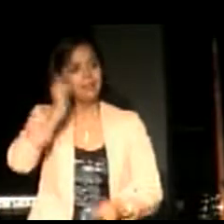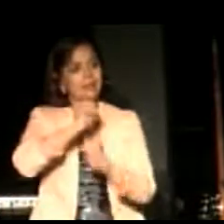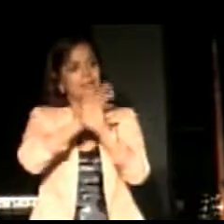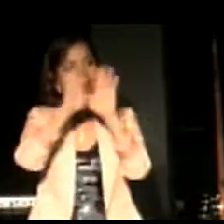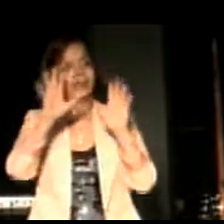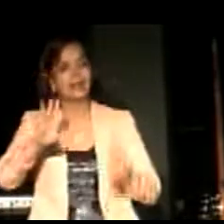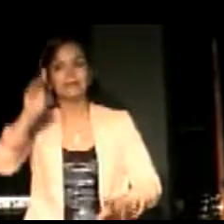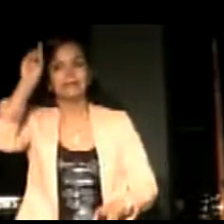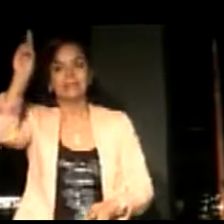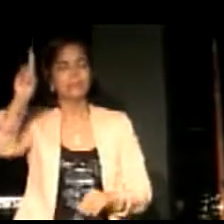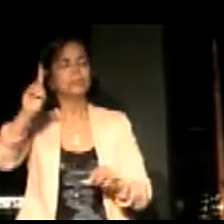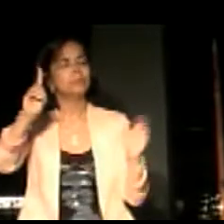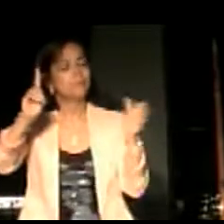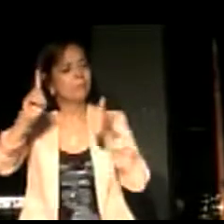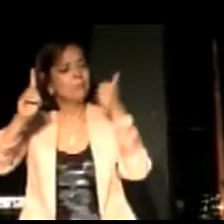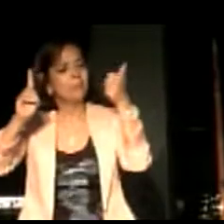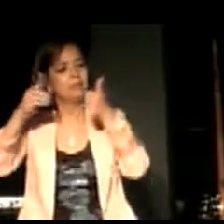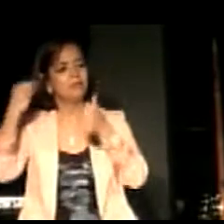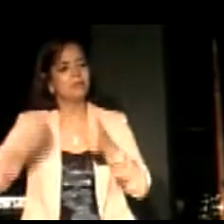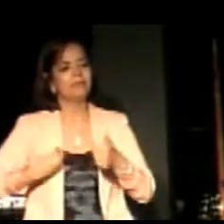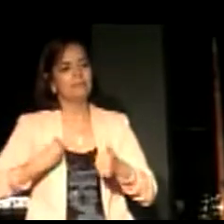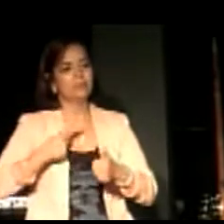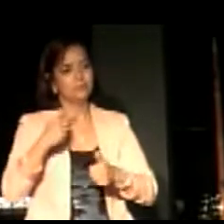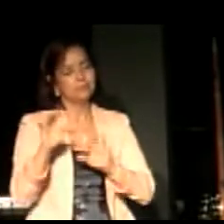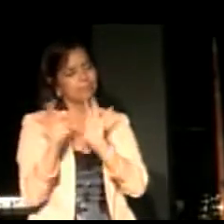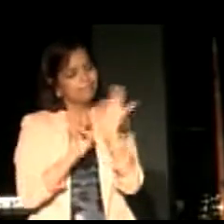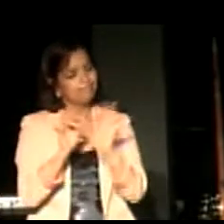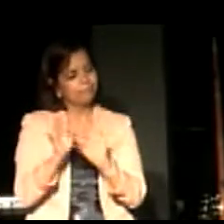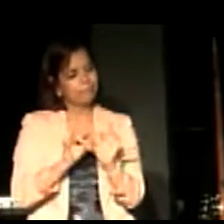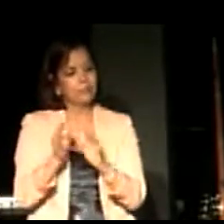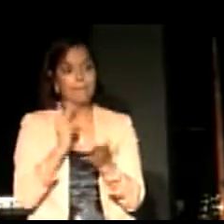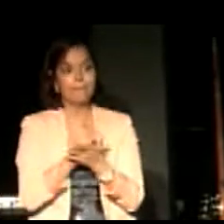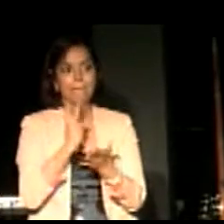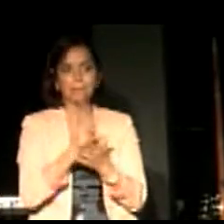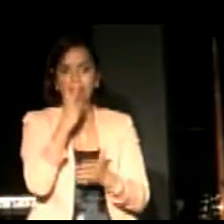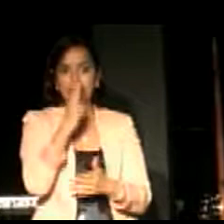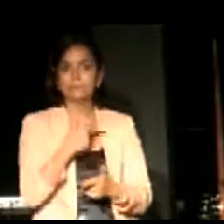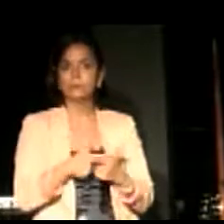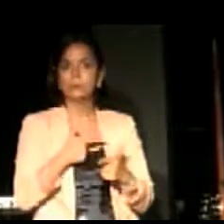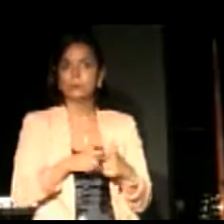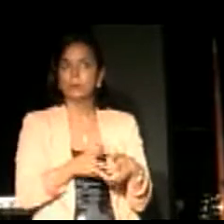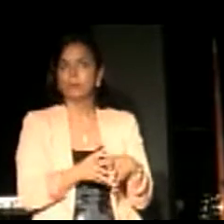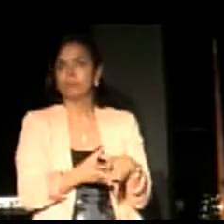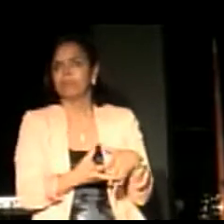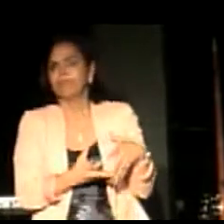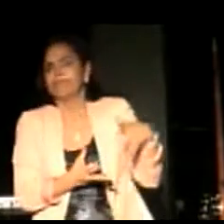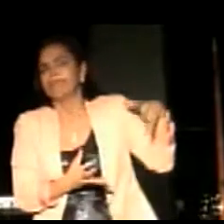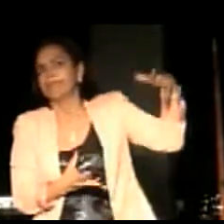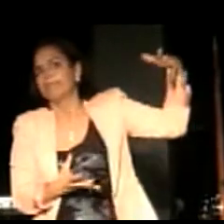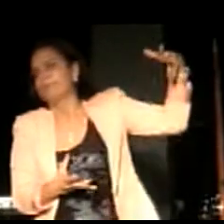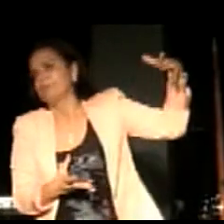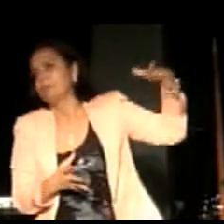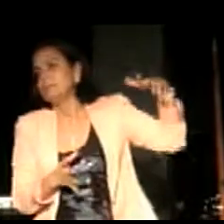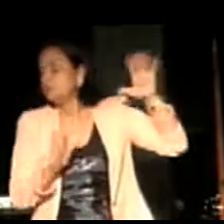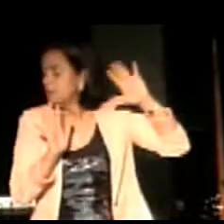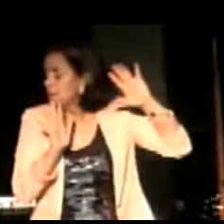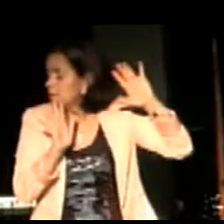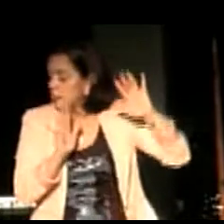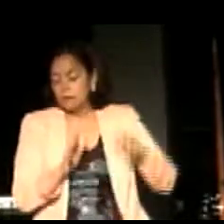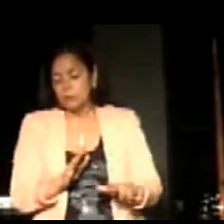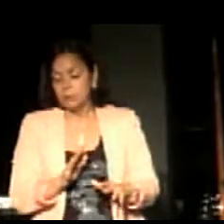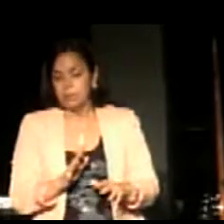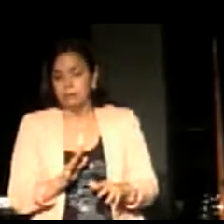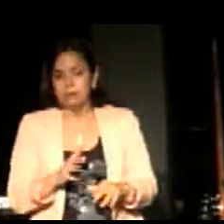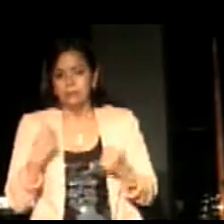o melhor, apesar das circunstâncias. Isso é viver na dependência de Deus. Se você quer ser